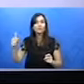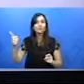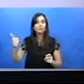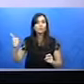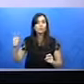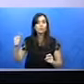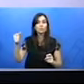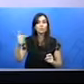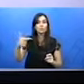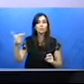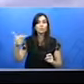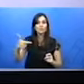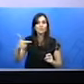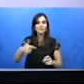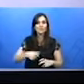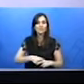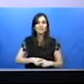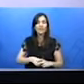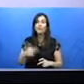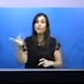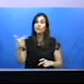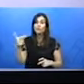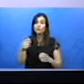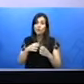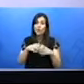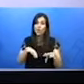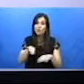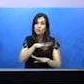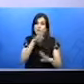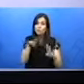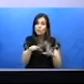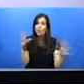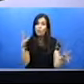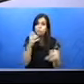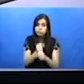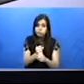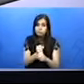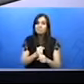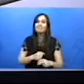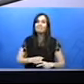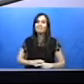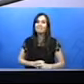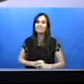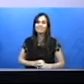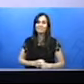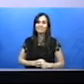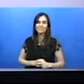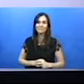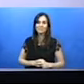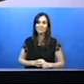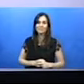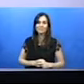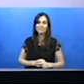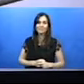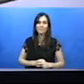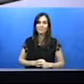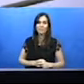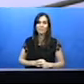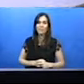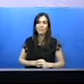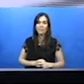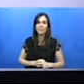21, 22. 22 ovos no total, fazendo o pareamento, preenchendo com o